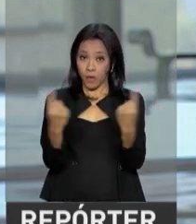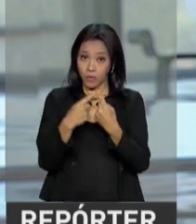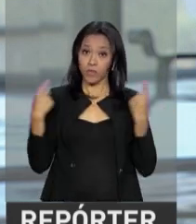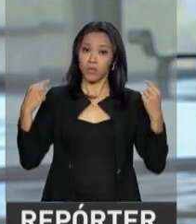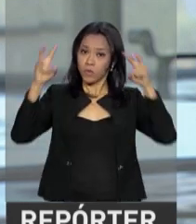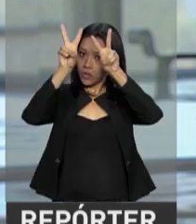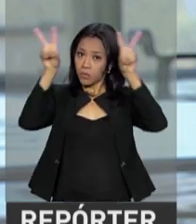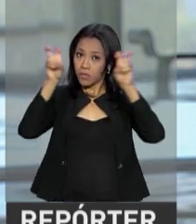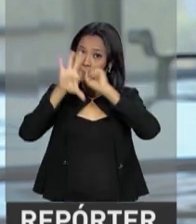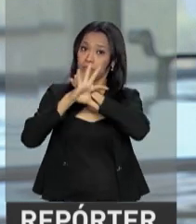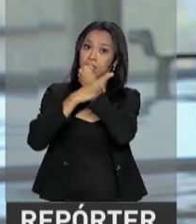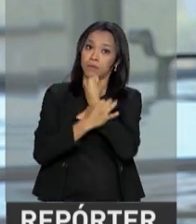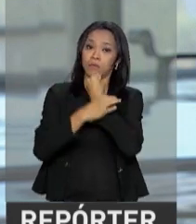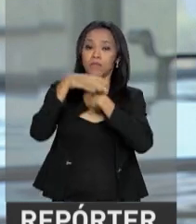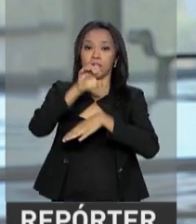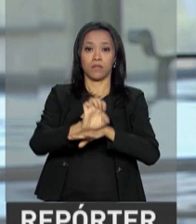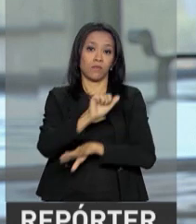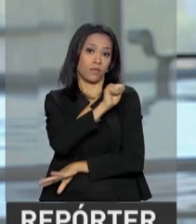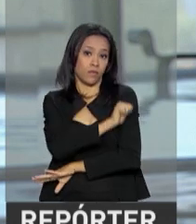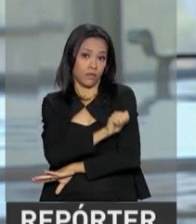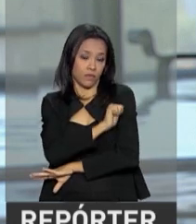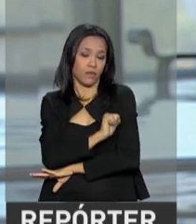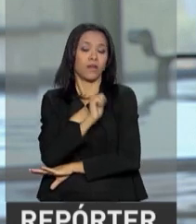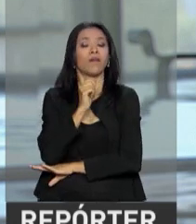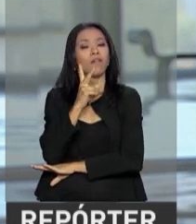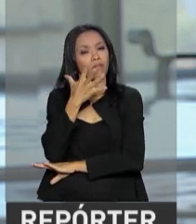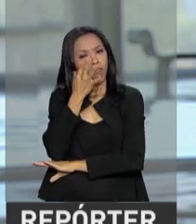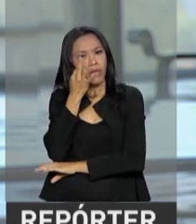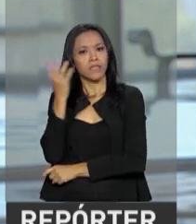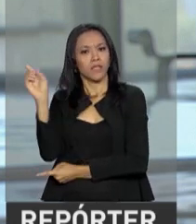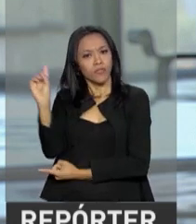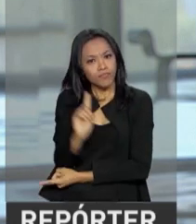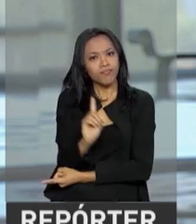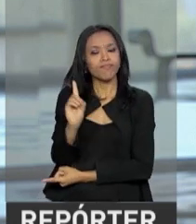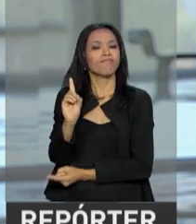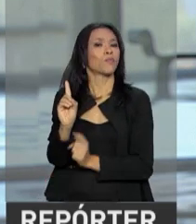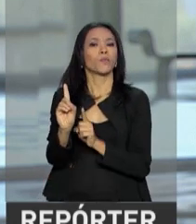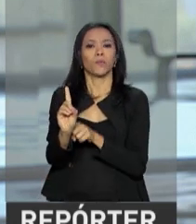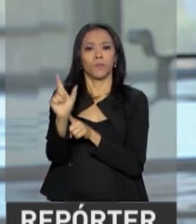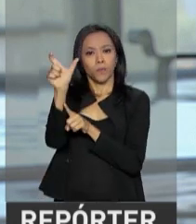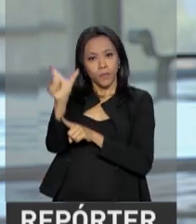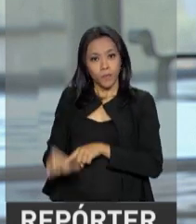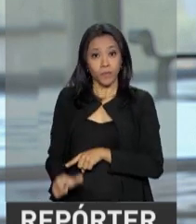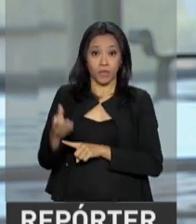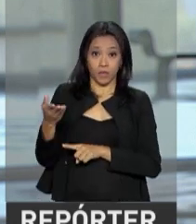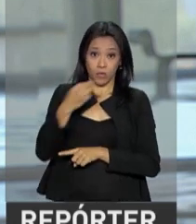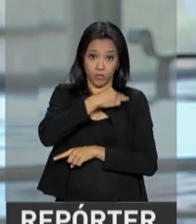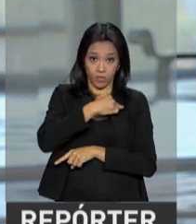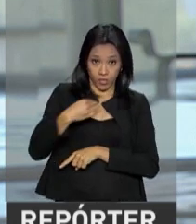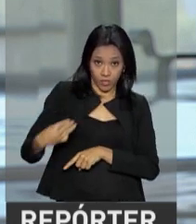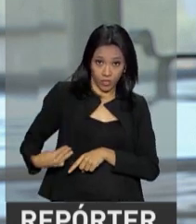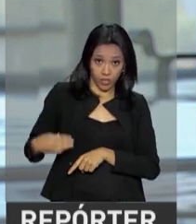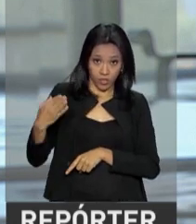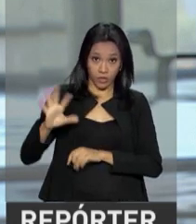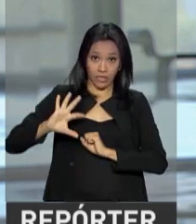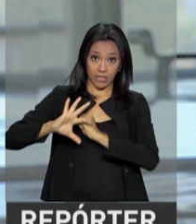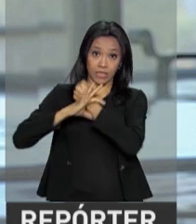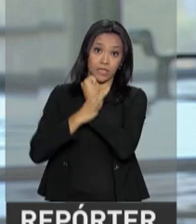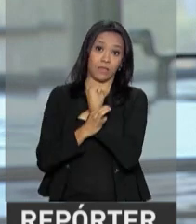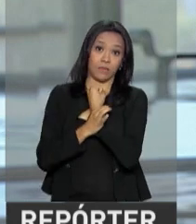segurança pública no estado do rio de janeiro vão estar presentes neste encontro o ministro extraordinário da segurança